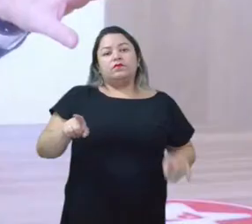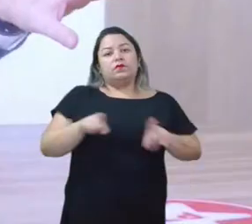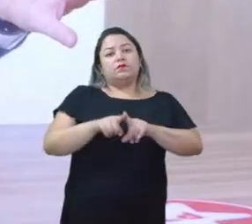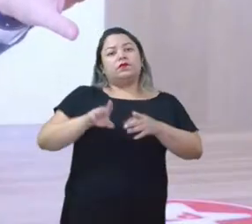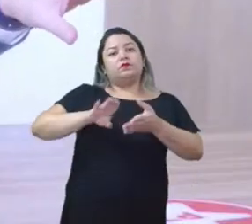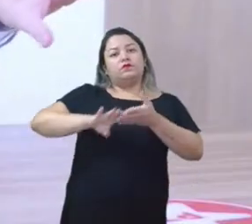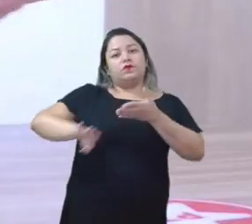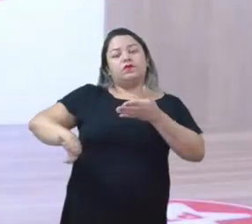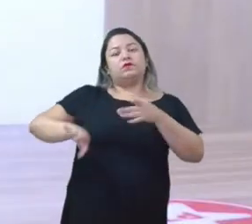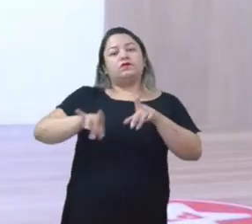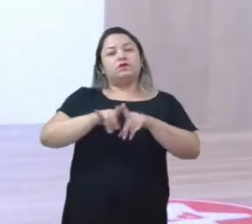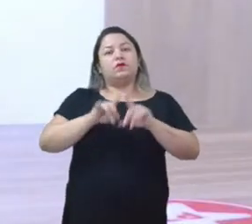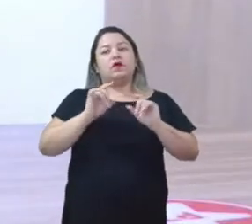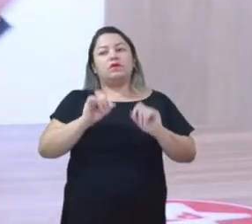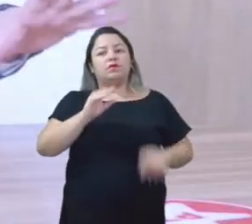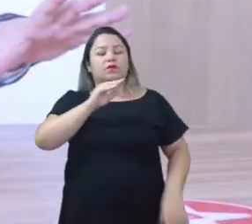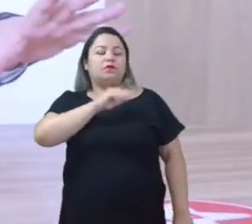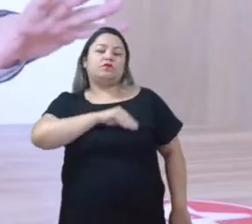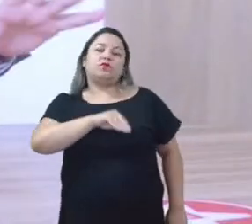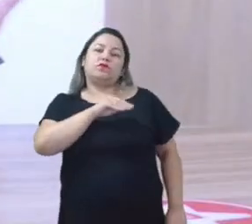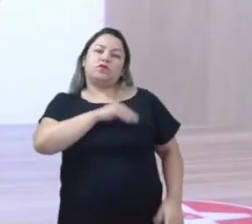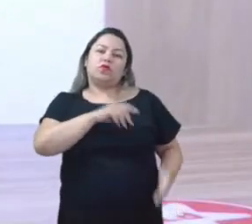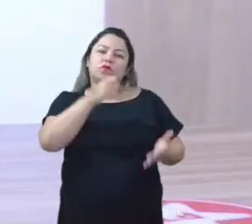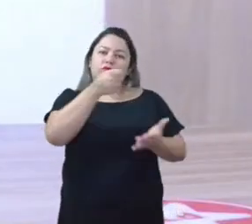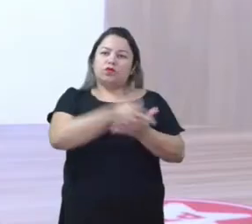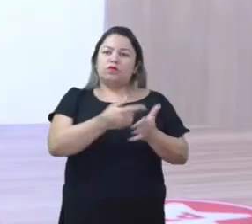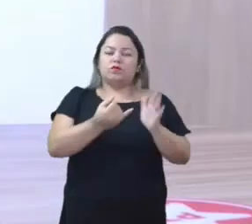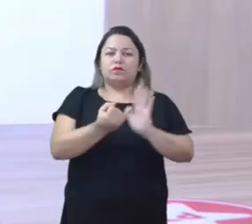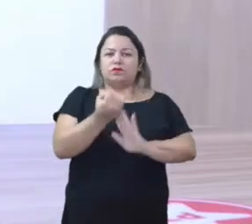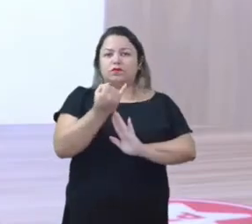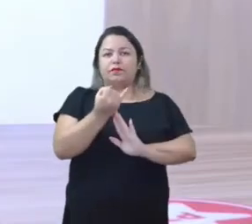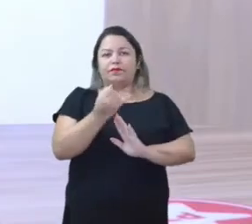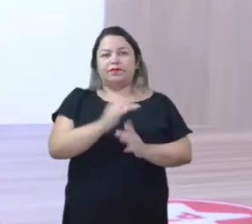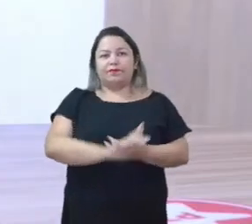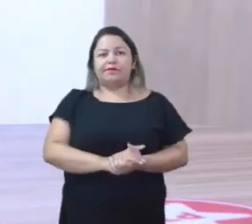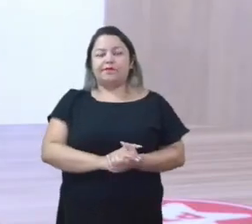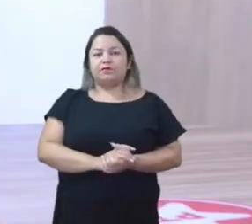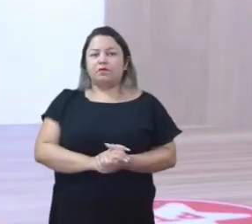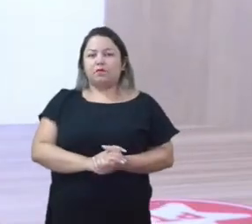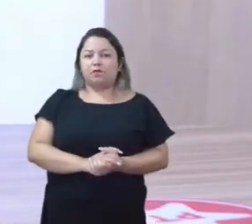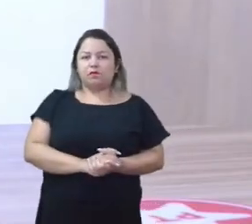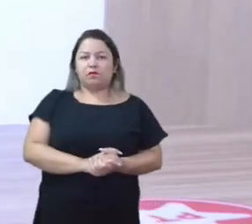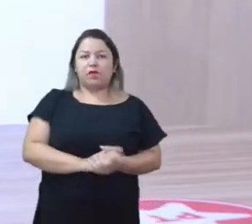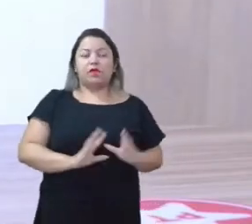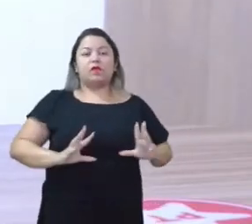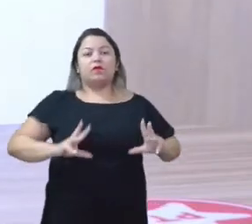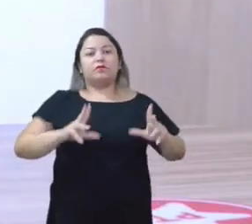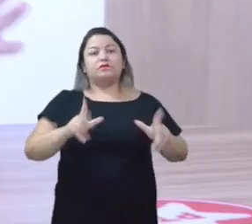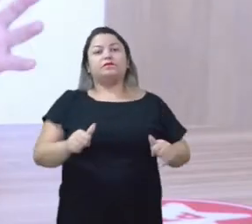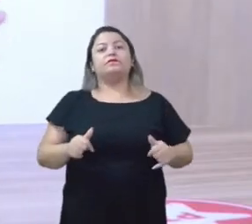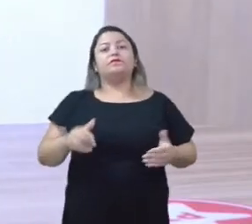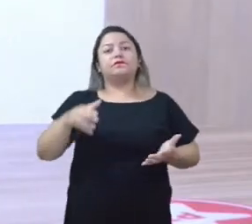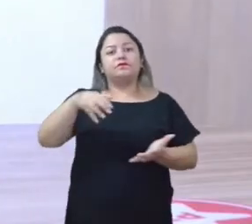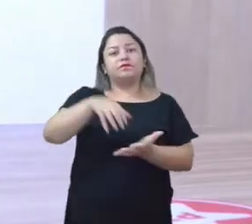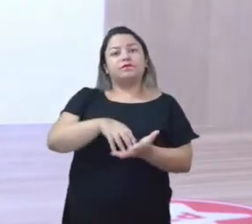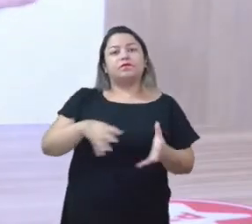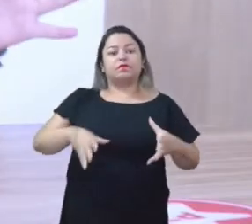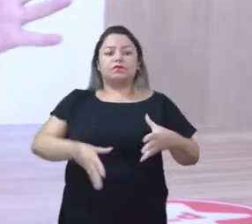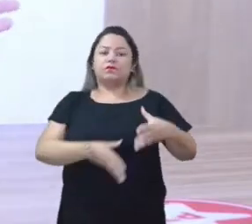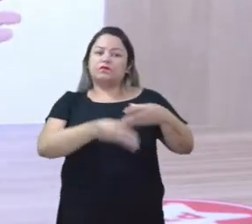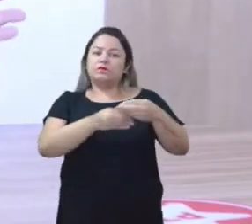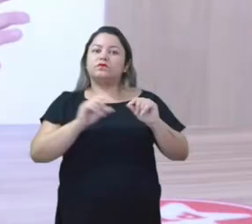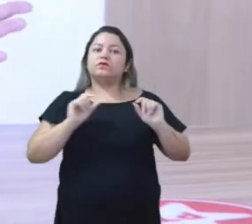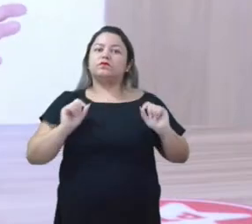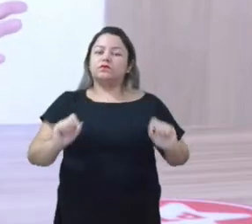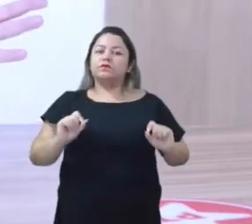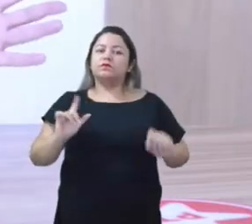esses resíduos tributários, não cobrando imposto do imposto, cobrando imposto do valor agregado. Todo setor de valor agregado, todo